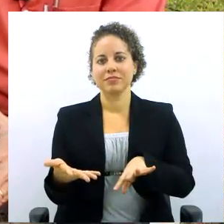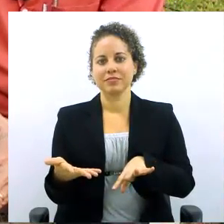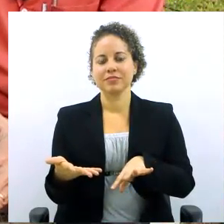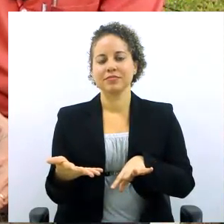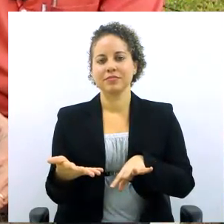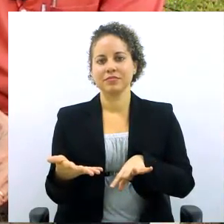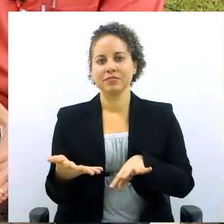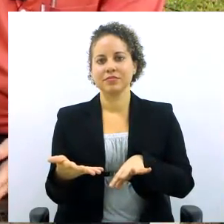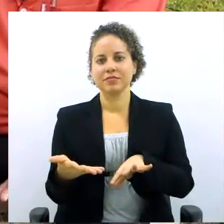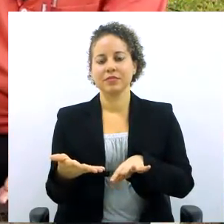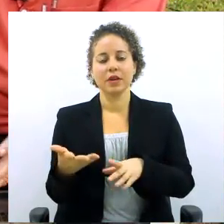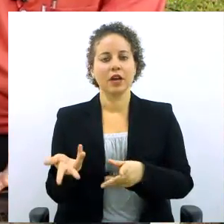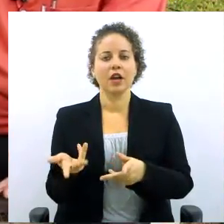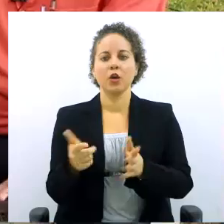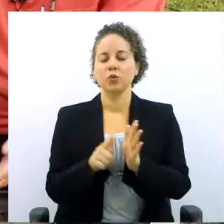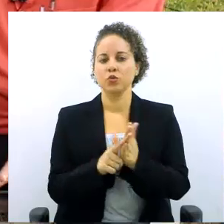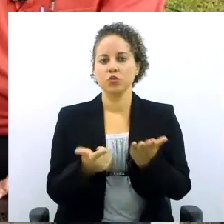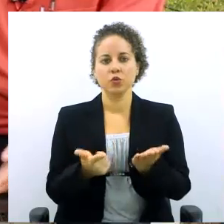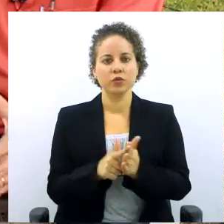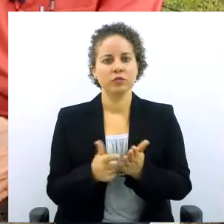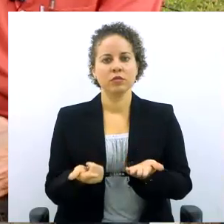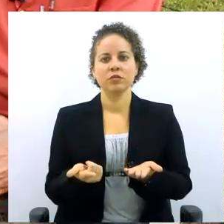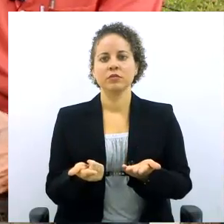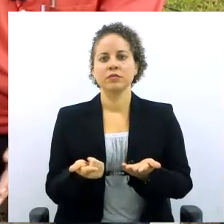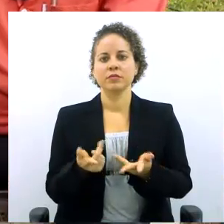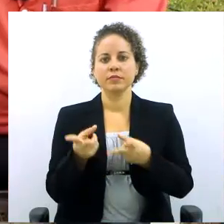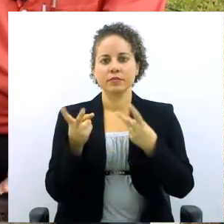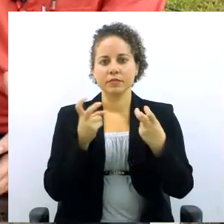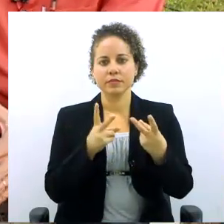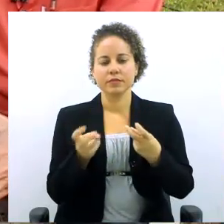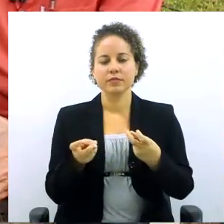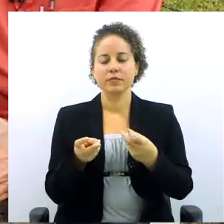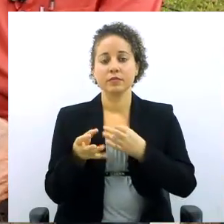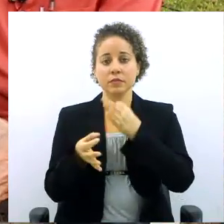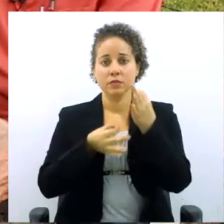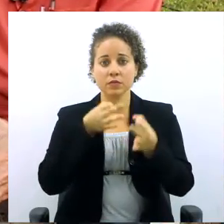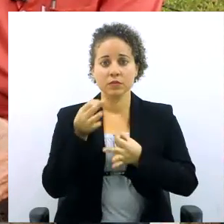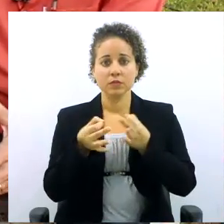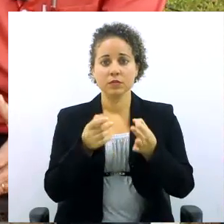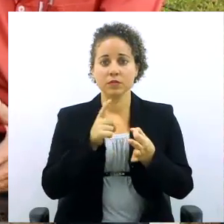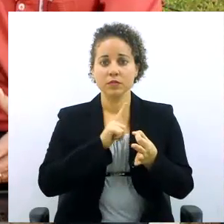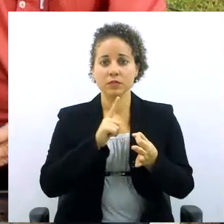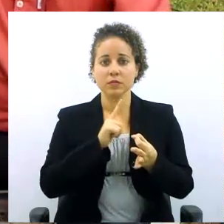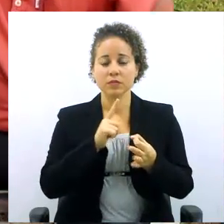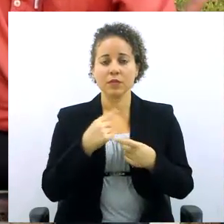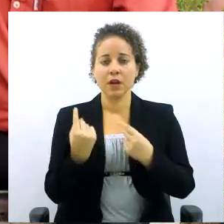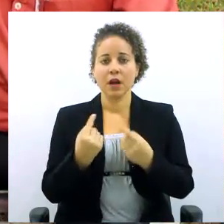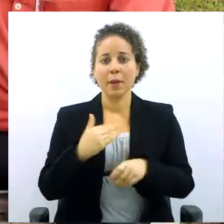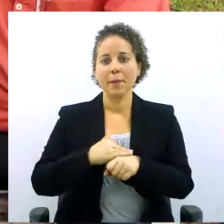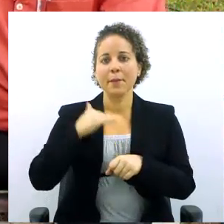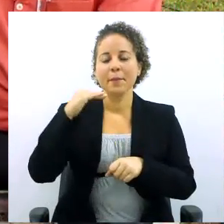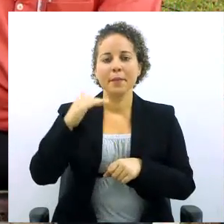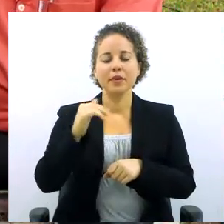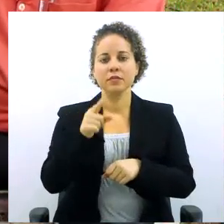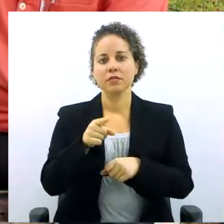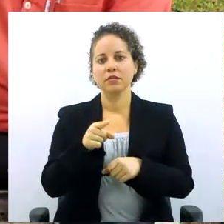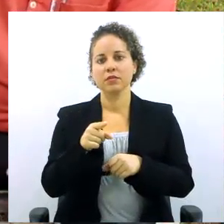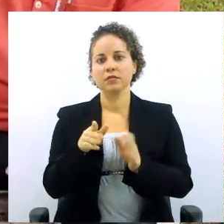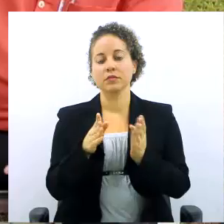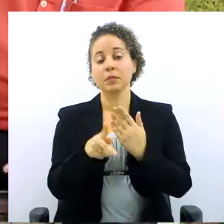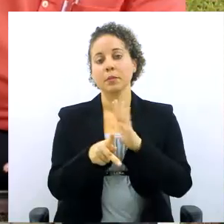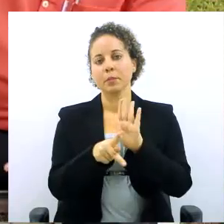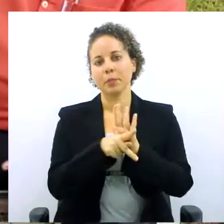um jornal, uma revista, etc. e ter informação além daquela que consegue com as suas